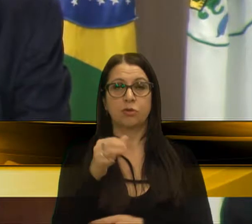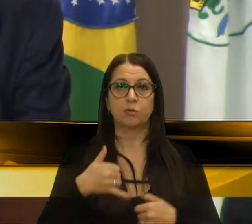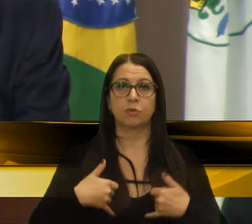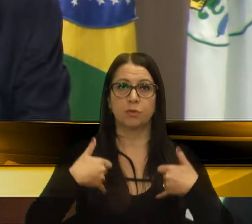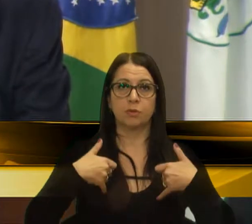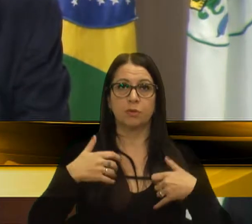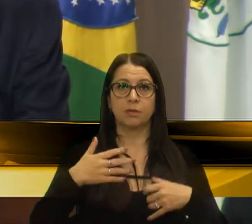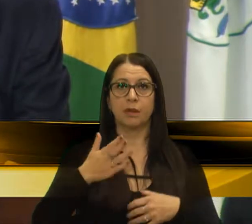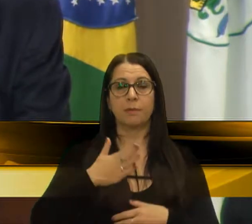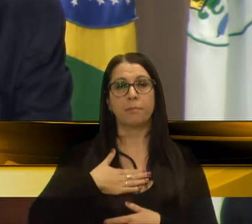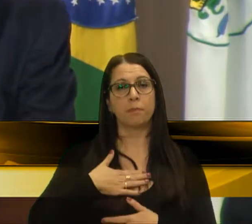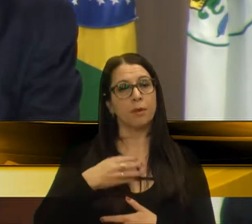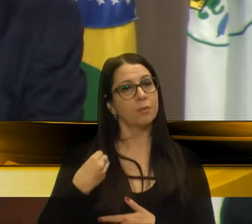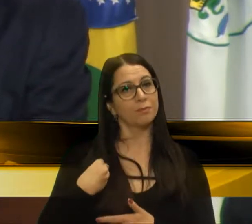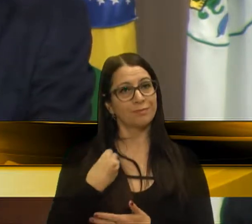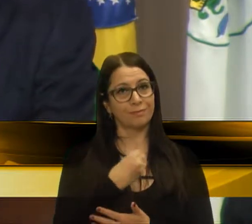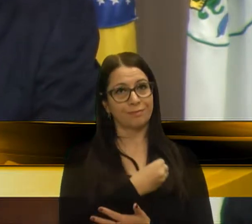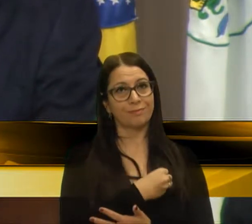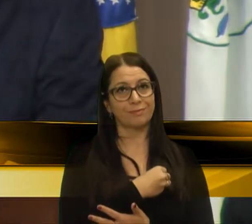meu médico.